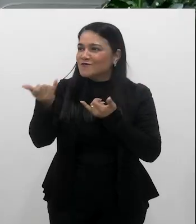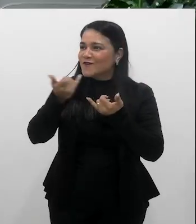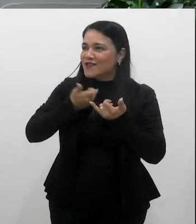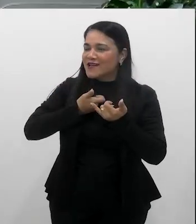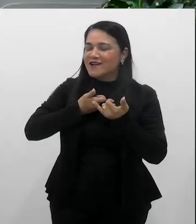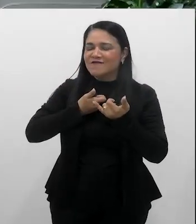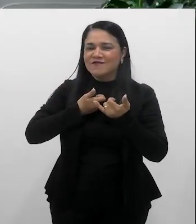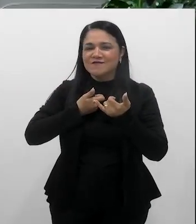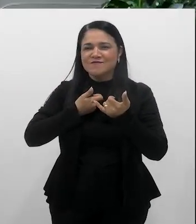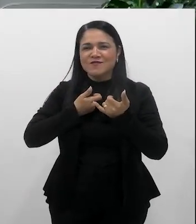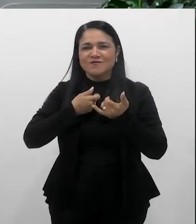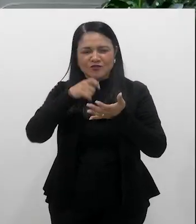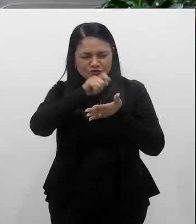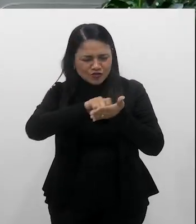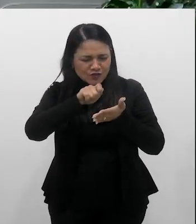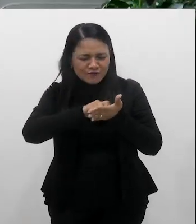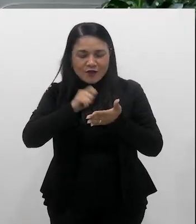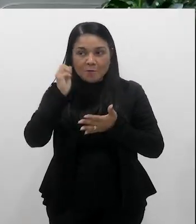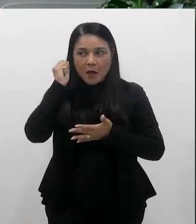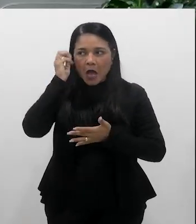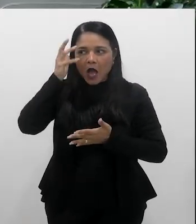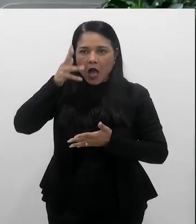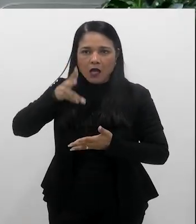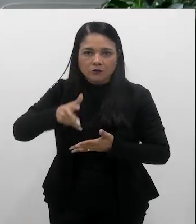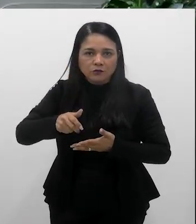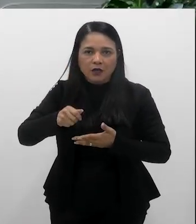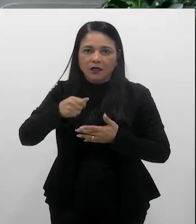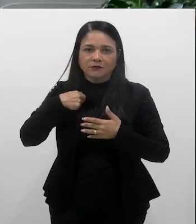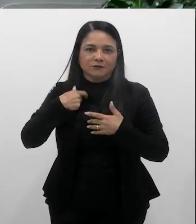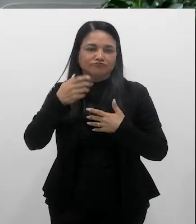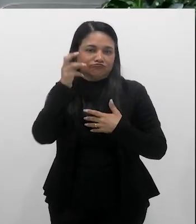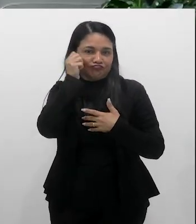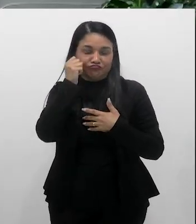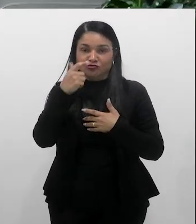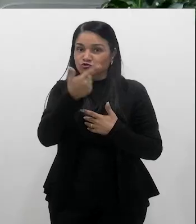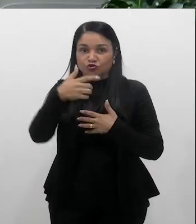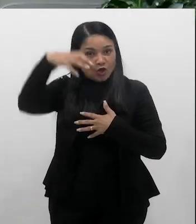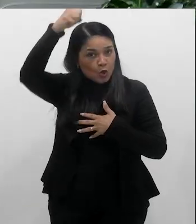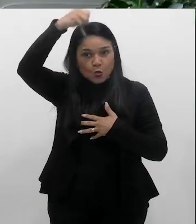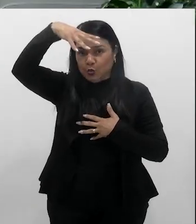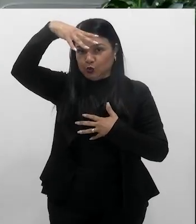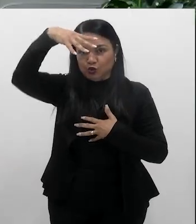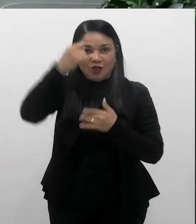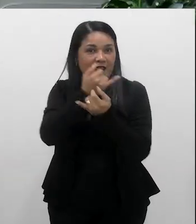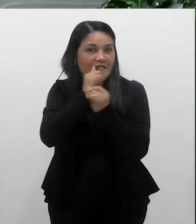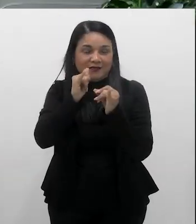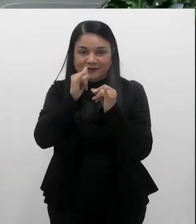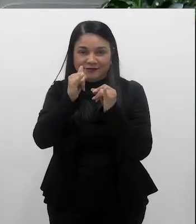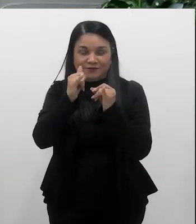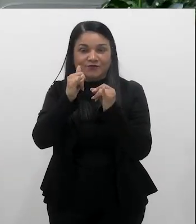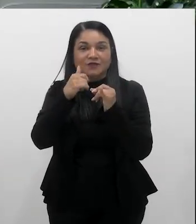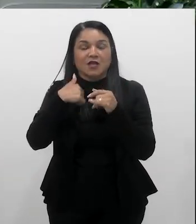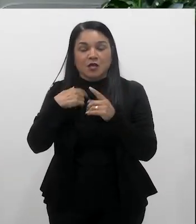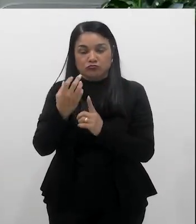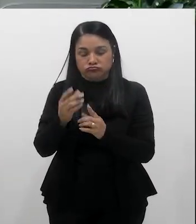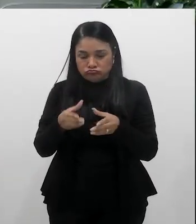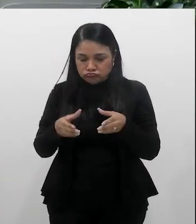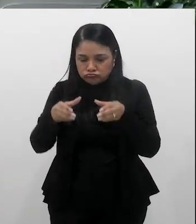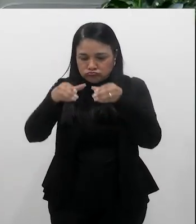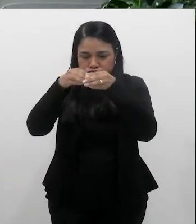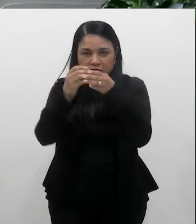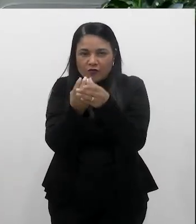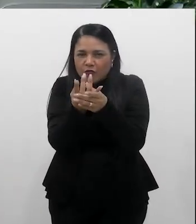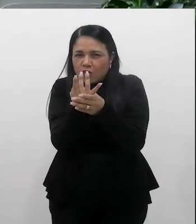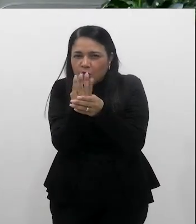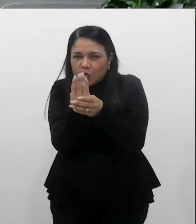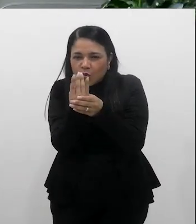interessante. Eu escrevia muito. Tem hora que à noite eu dormia meia-noite e naquela época ela não tinha nem luz elétrica. E você estava lá escrevendo? Era no candeeiro.